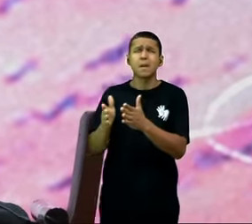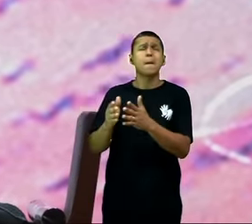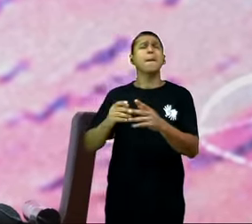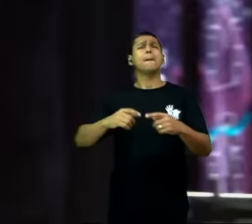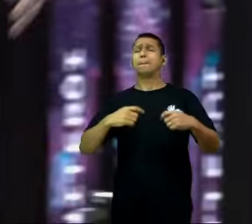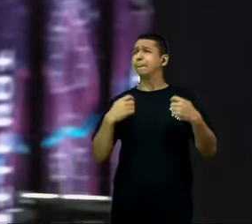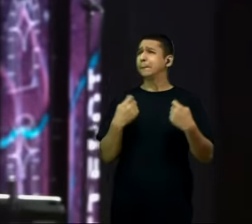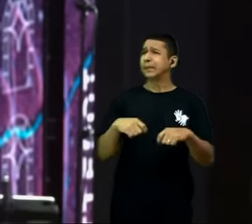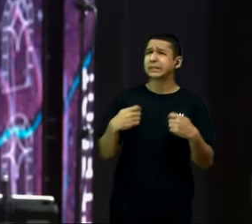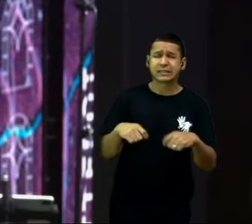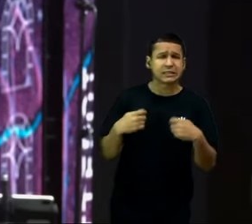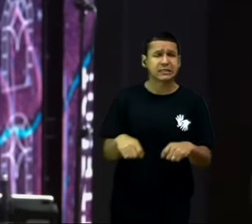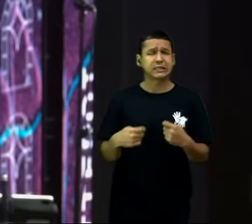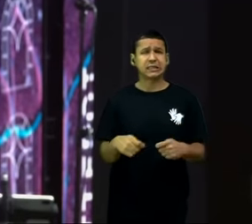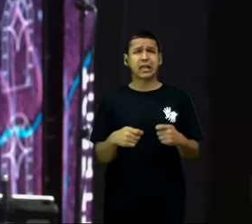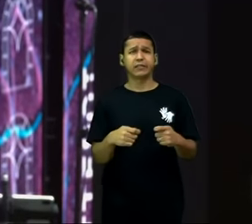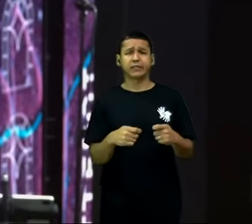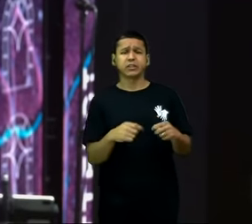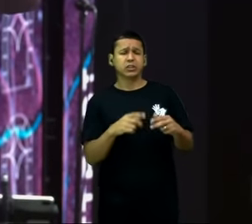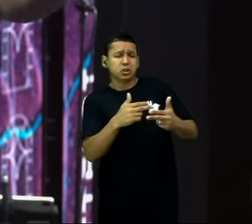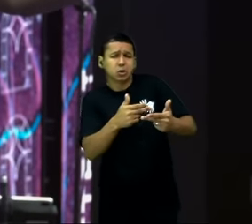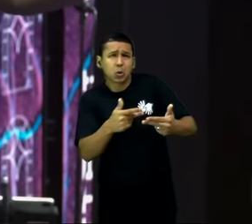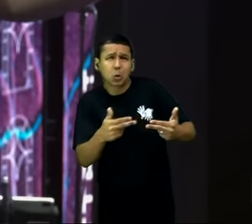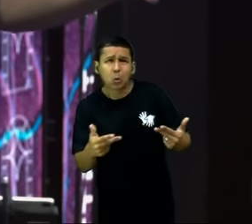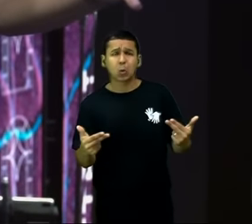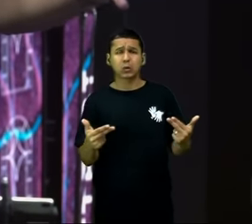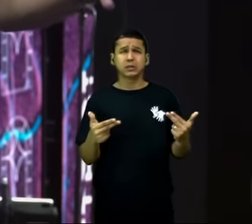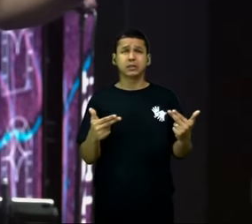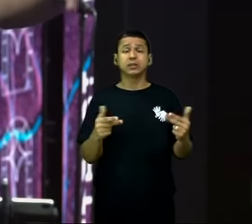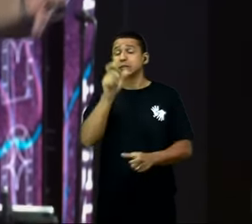refém de coisas, lugares e pessoas. Pá.